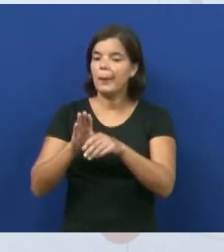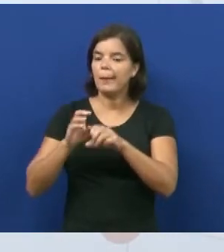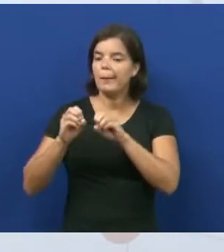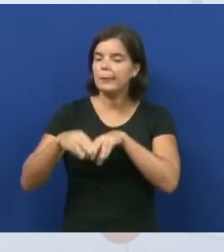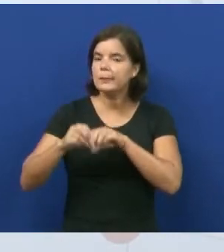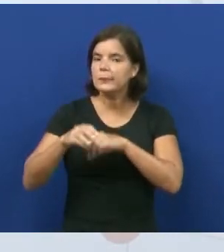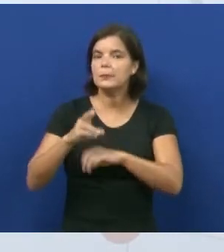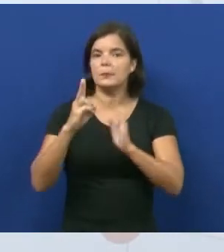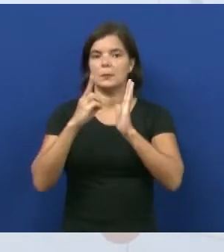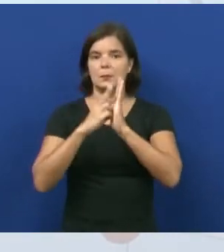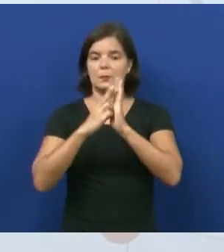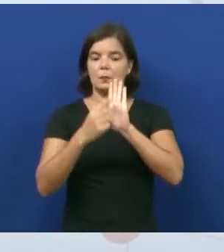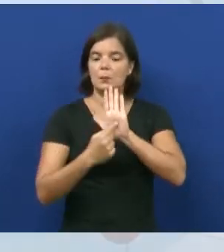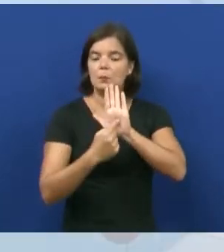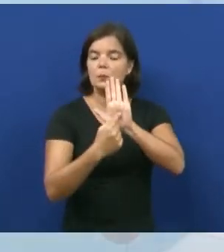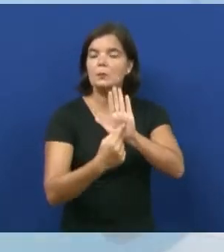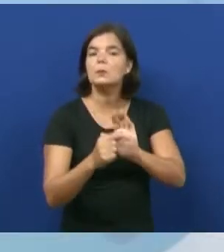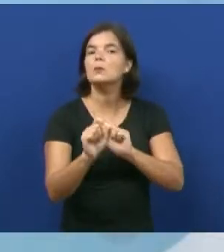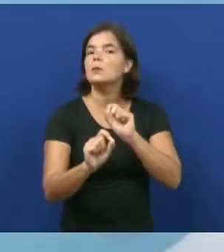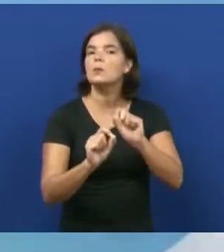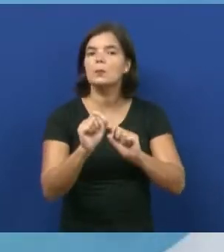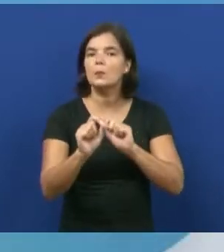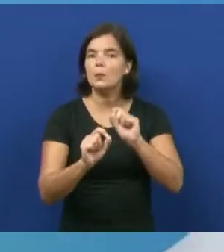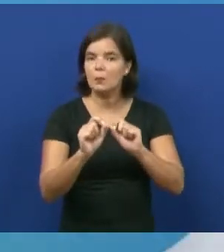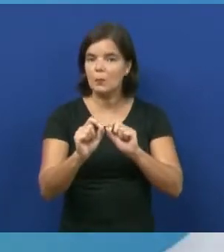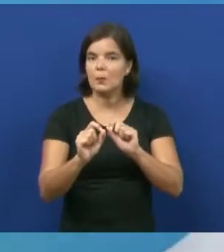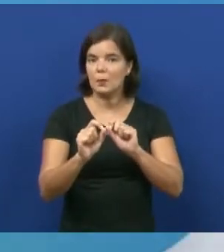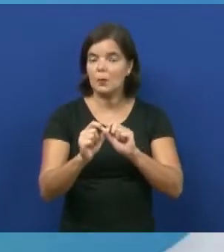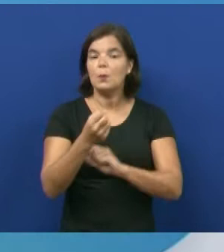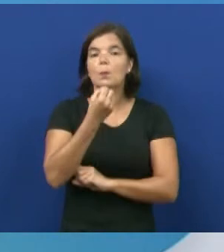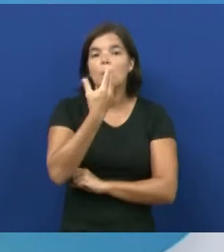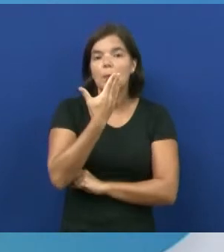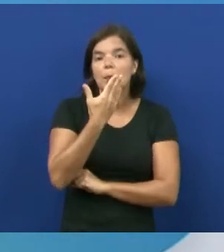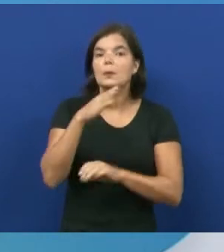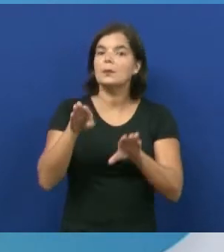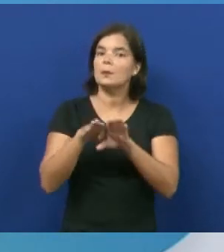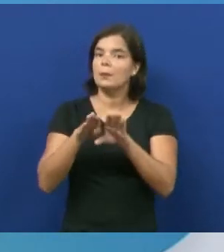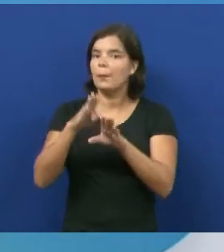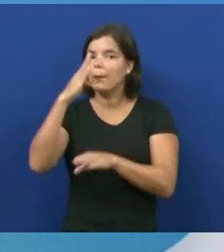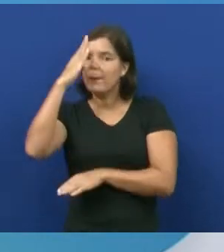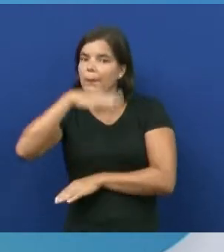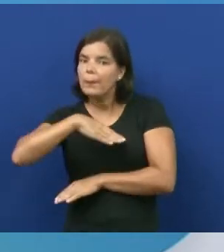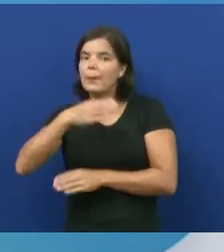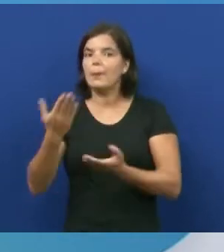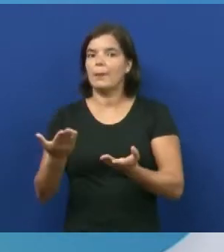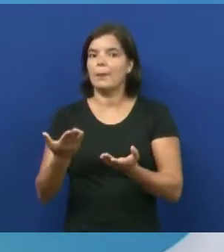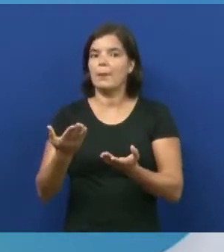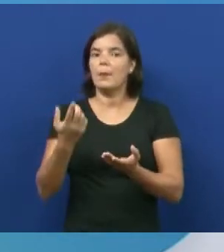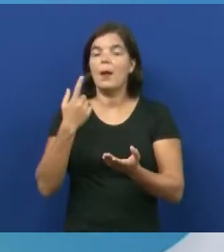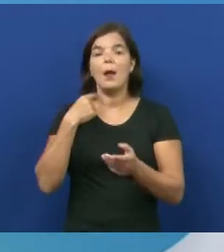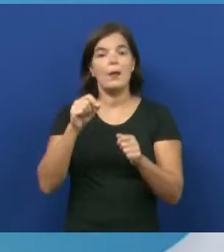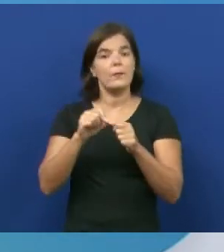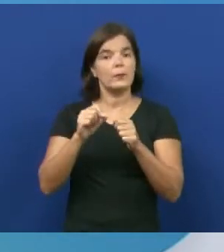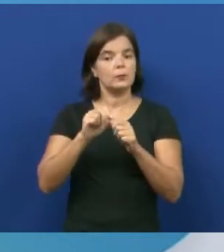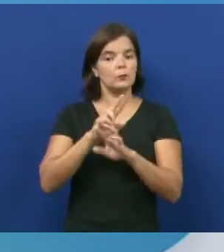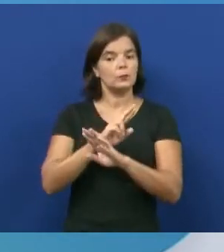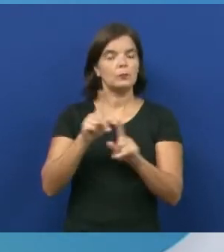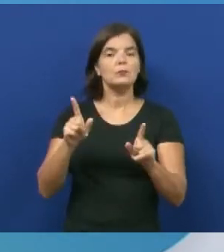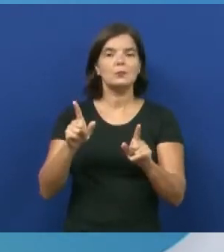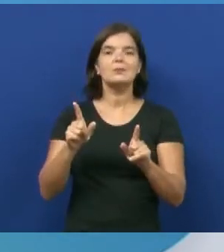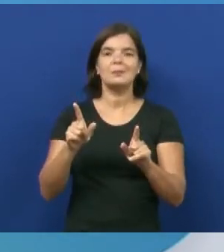índios, mostrar para eles o que era o bem e o mal. E aí eles faziam isso de uma